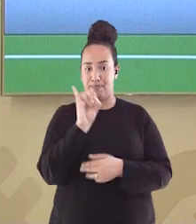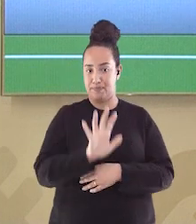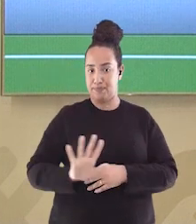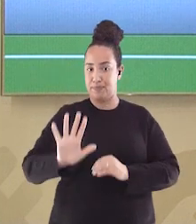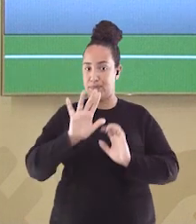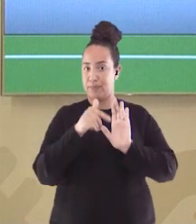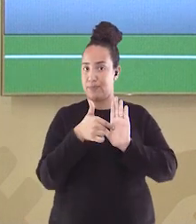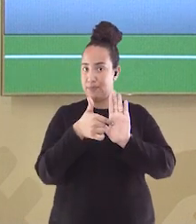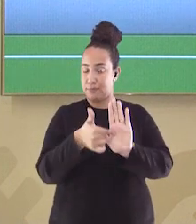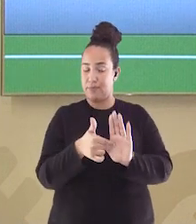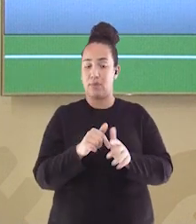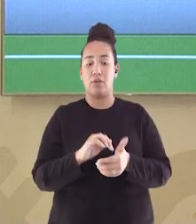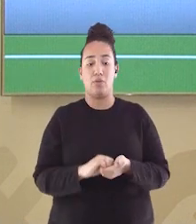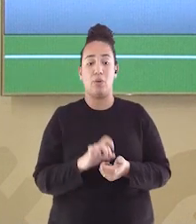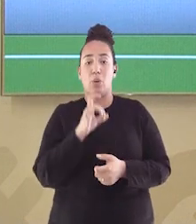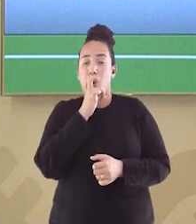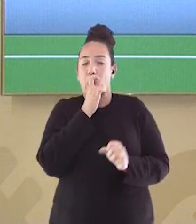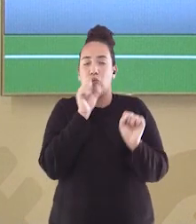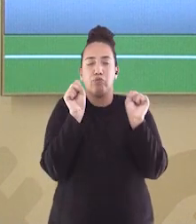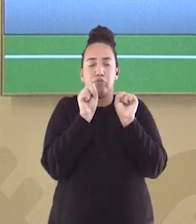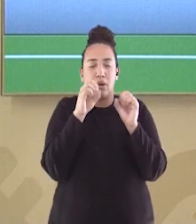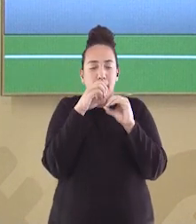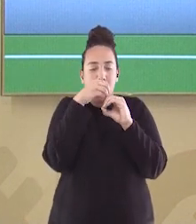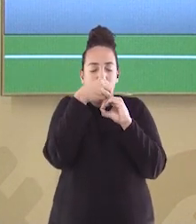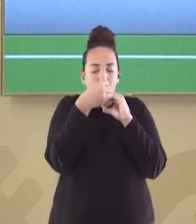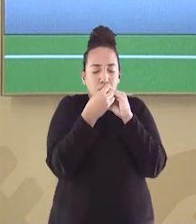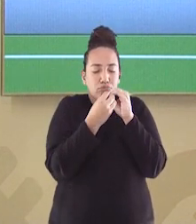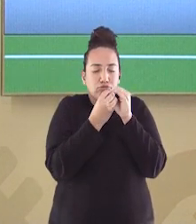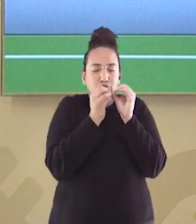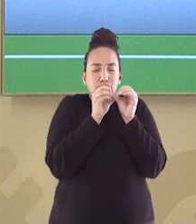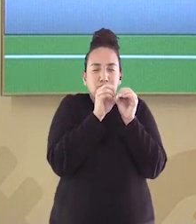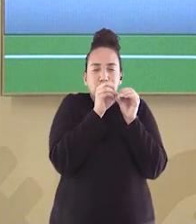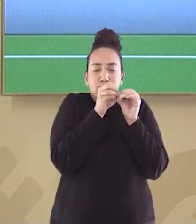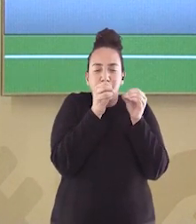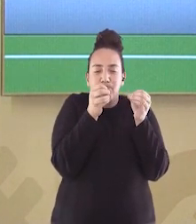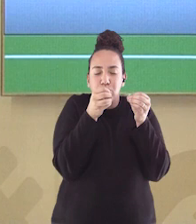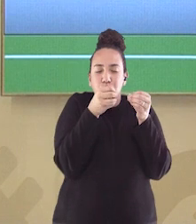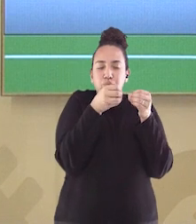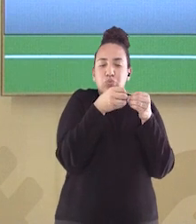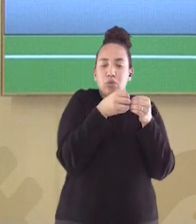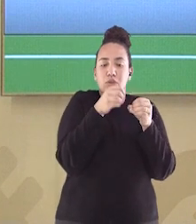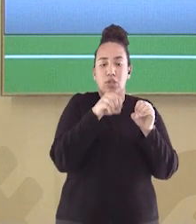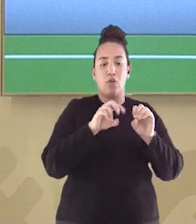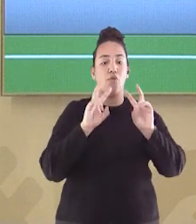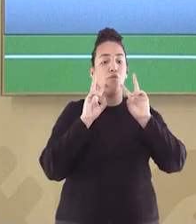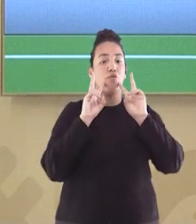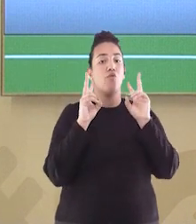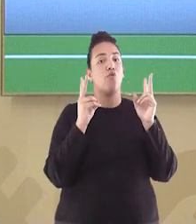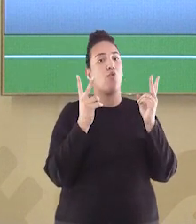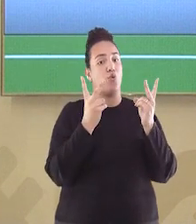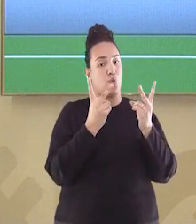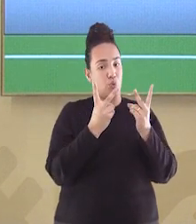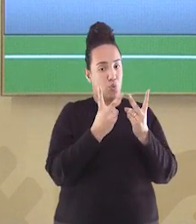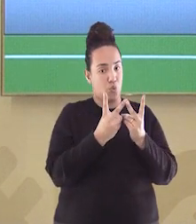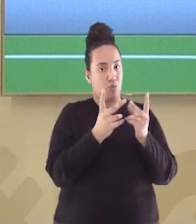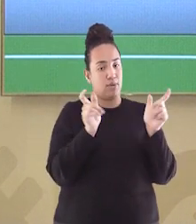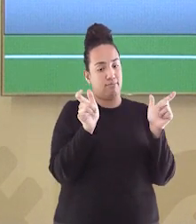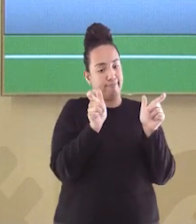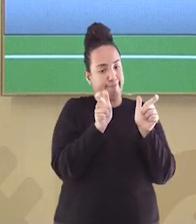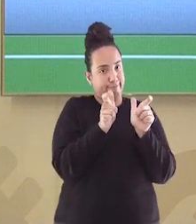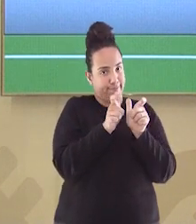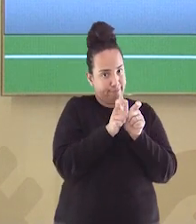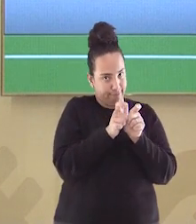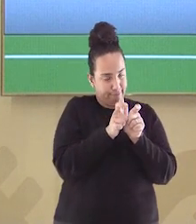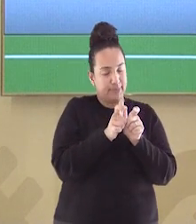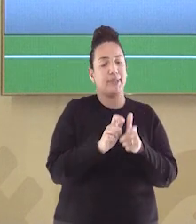ar frio, as moléculas são muito mais próximas umas das outras, fazendo com que o volume ocupado seja